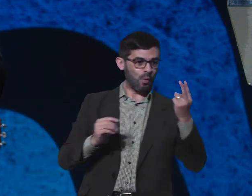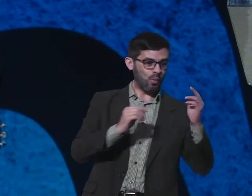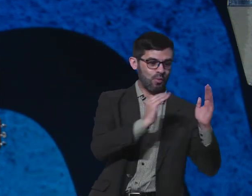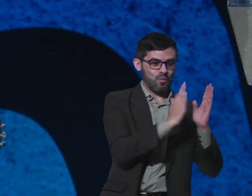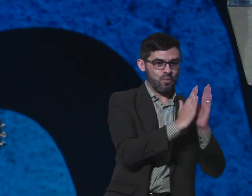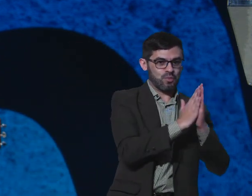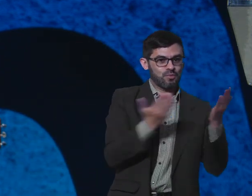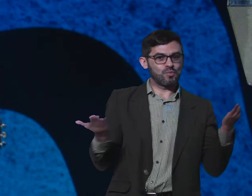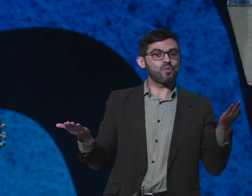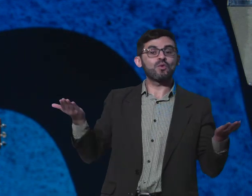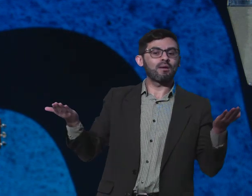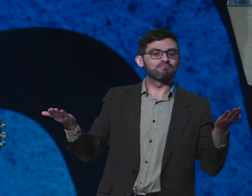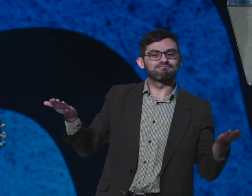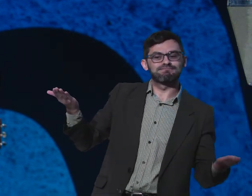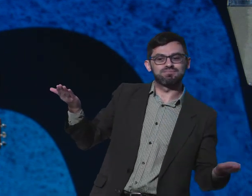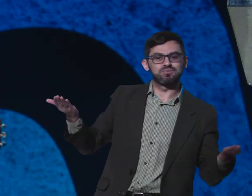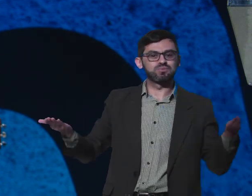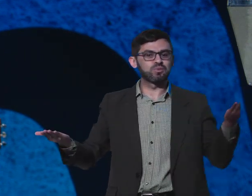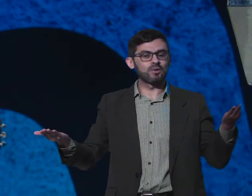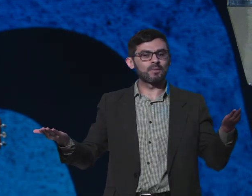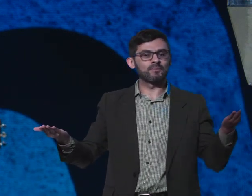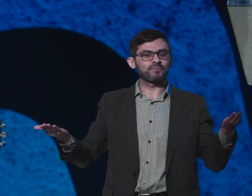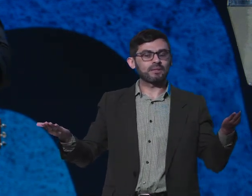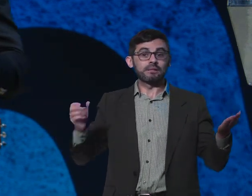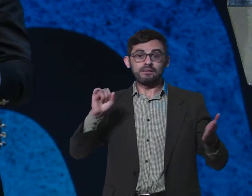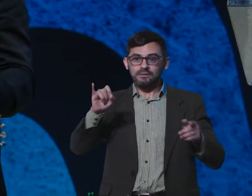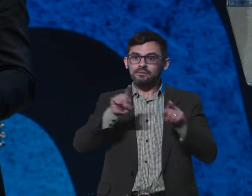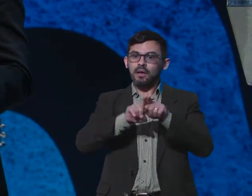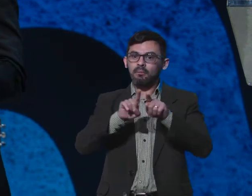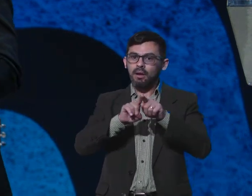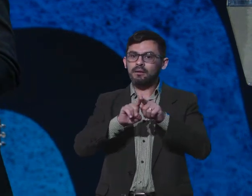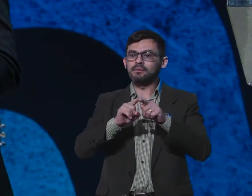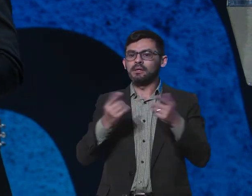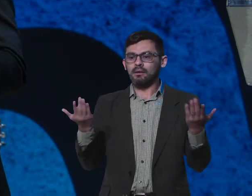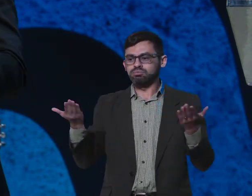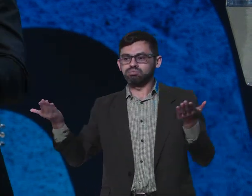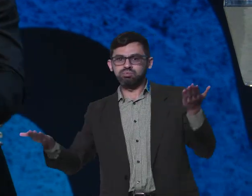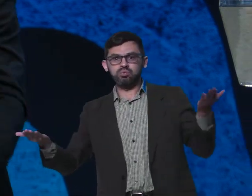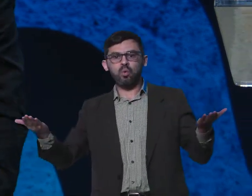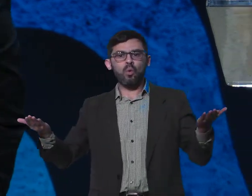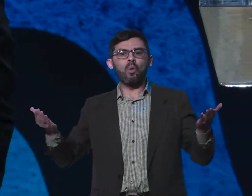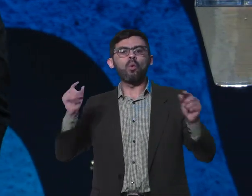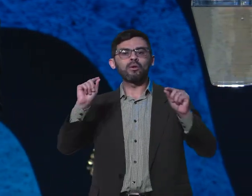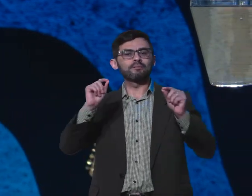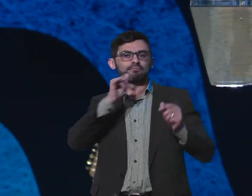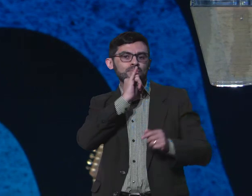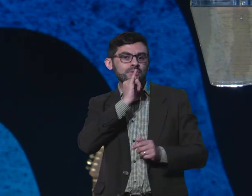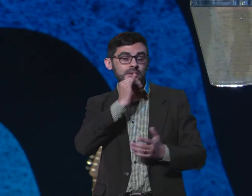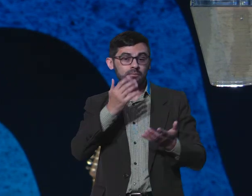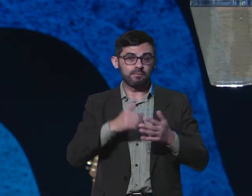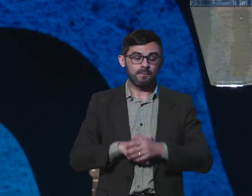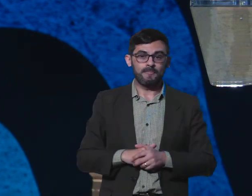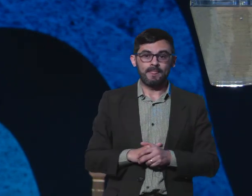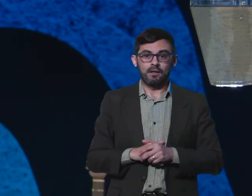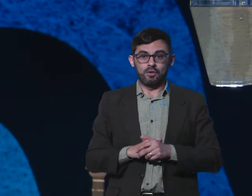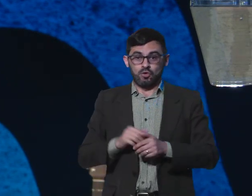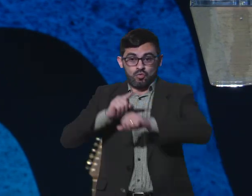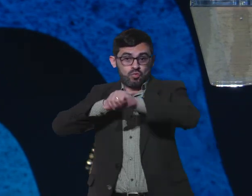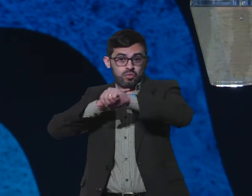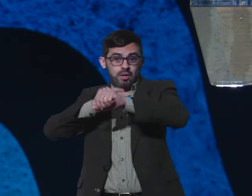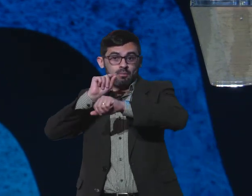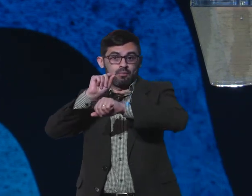pesado? Se você colocar também nessa mesma balança, agora pesos diferentes, o tempo